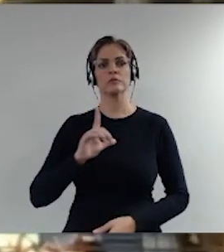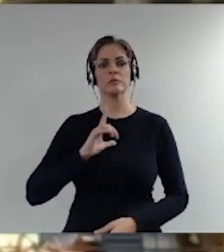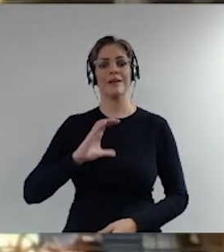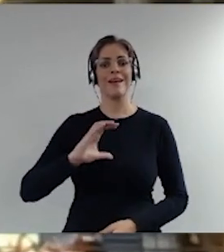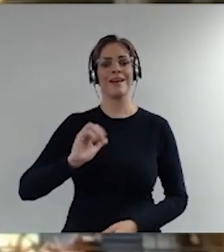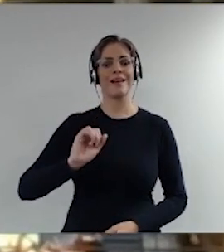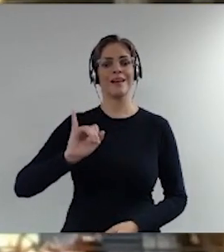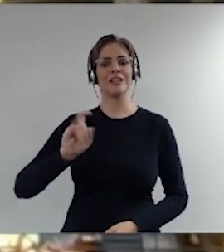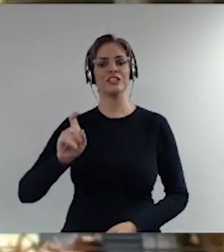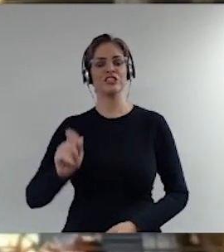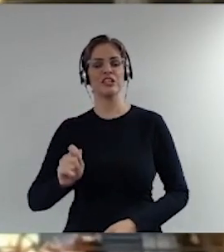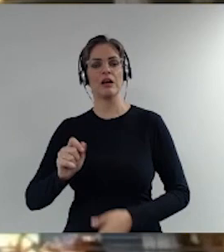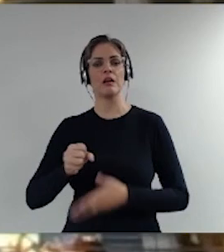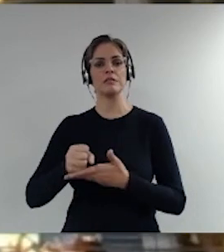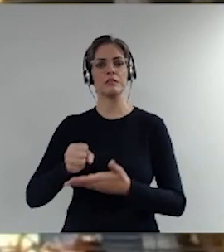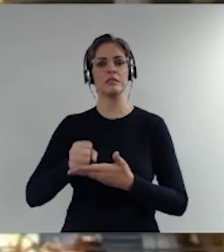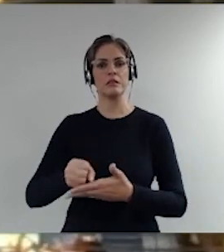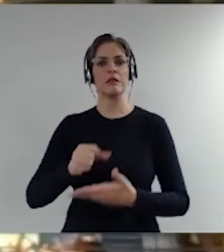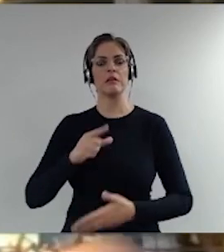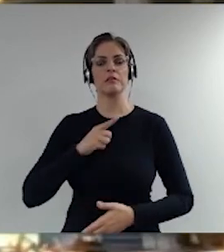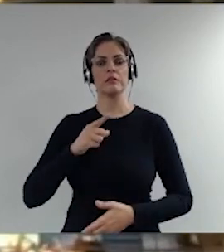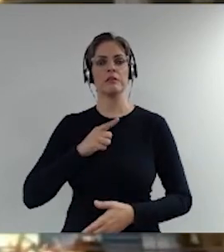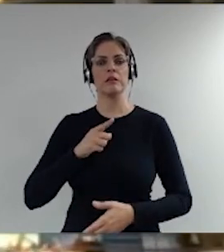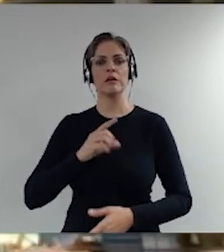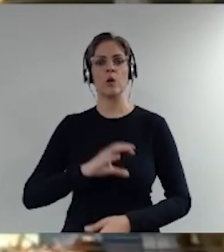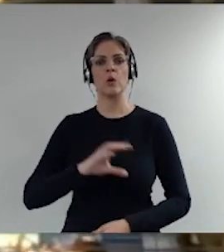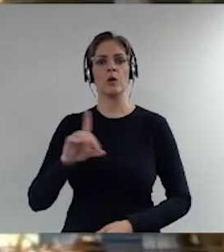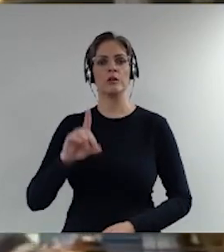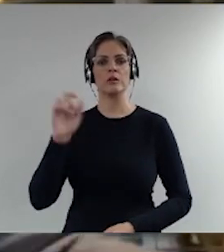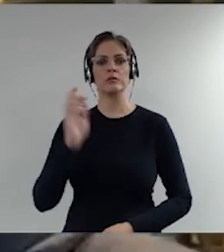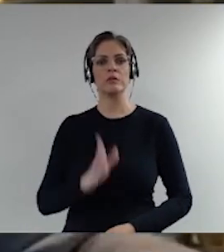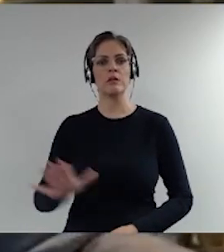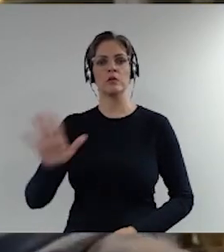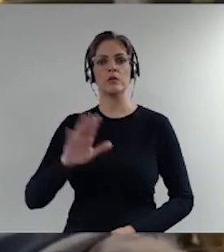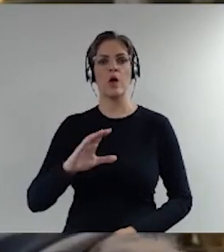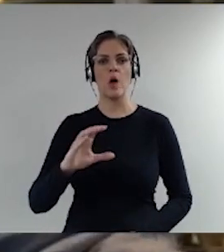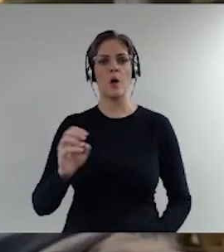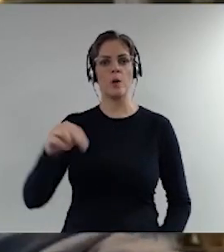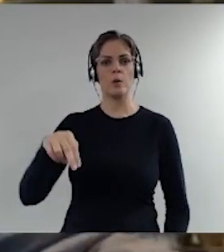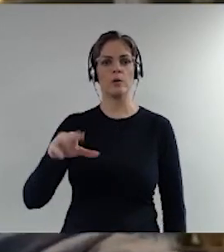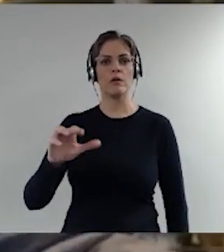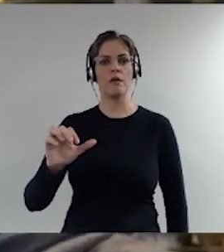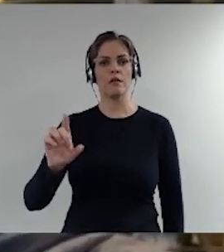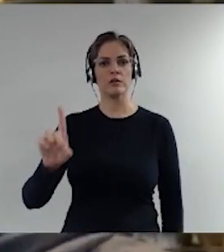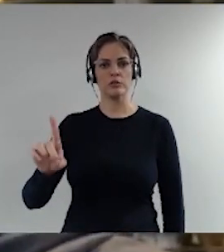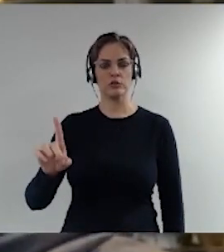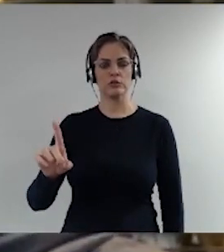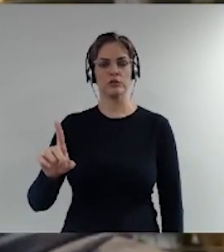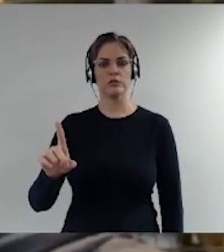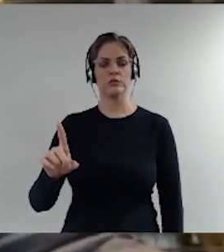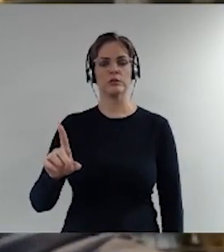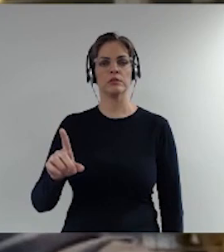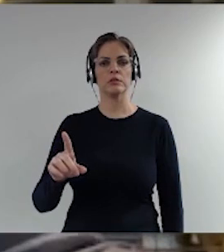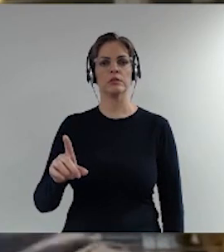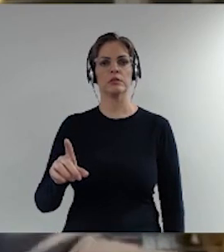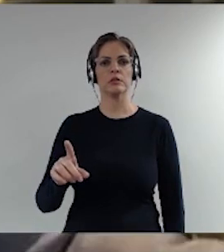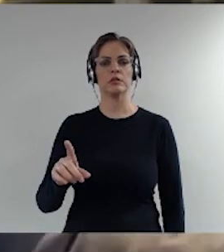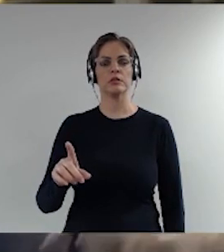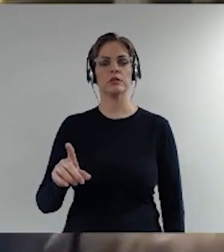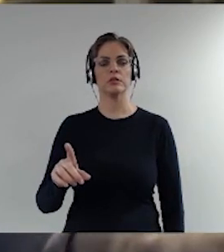são representadas pela Coordenação Nacional das Caixas de Assistência, o CONCAD, e nós temos